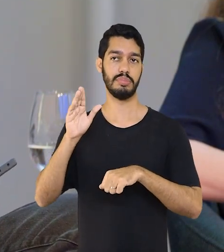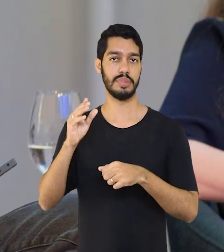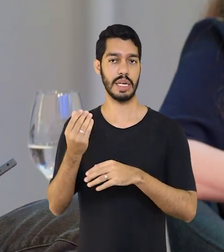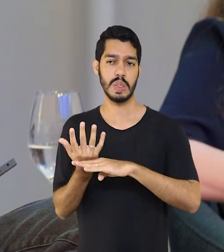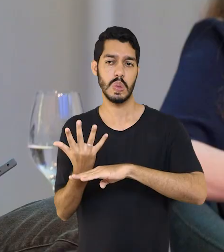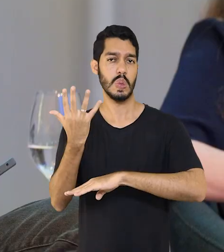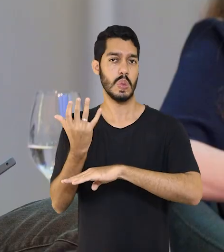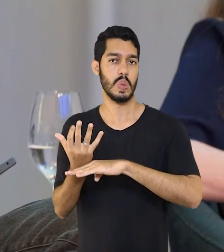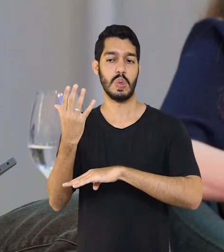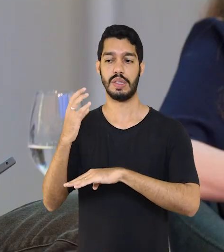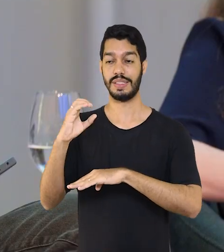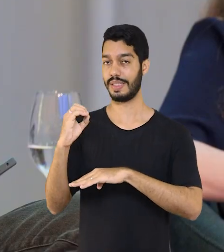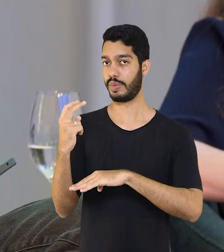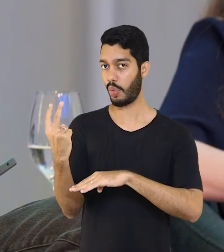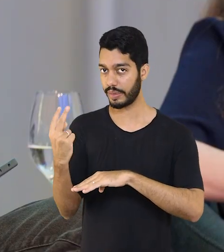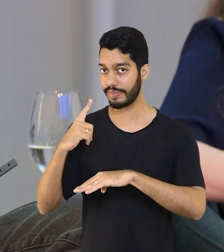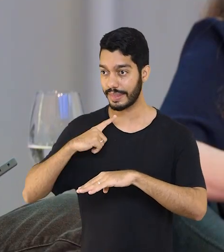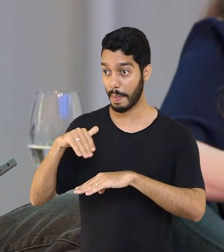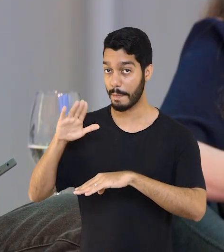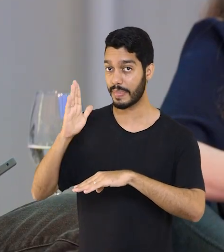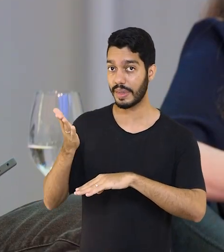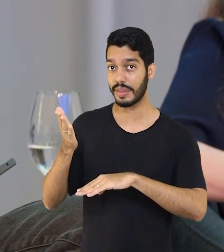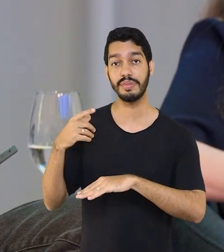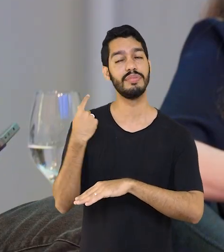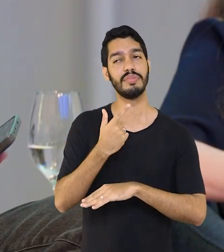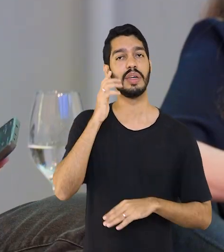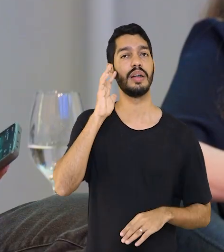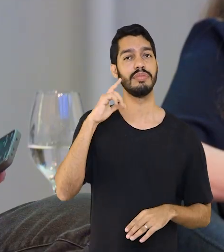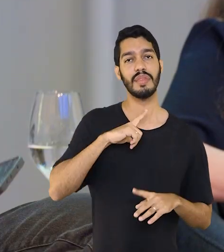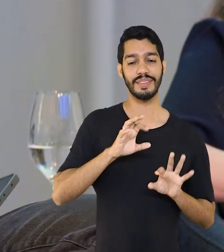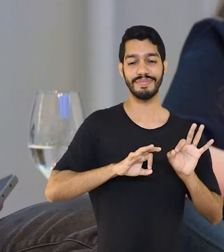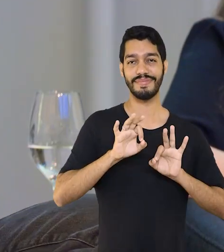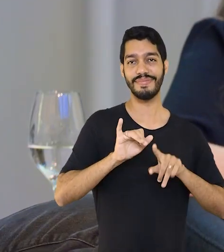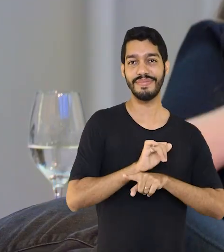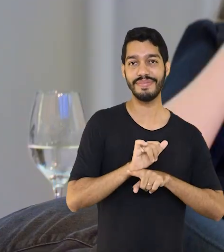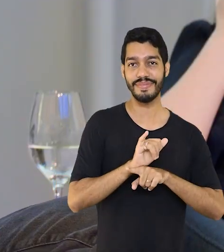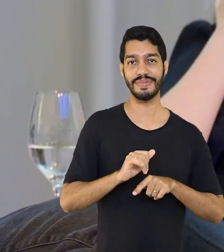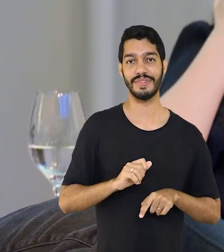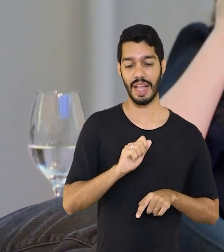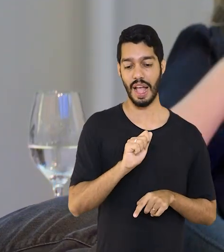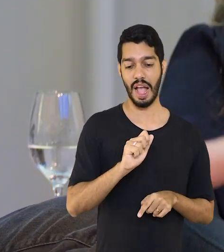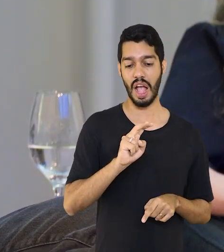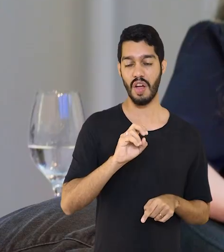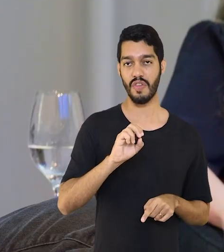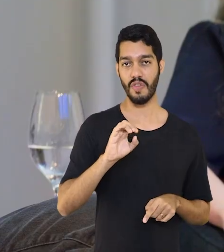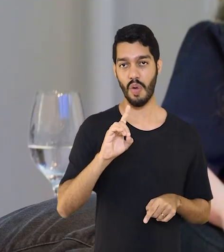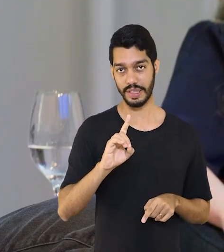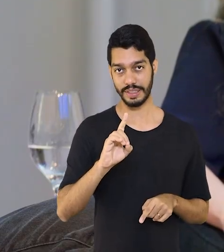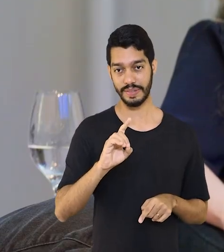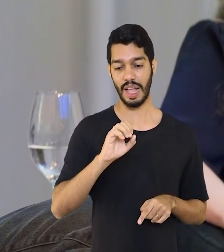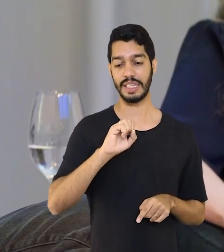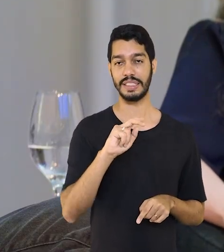maioria, ele é o que mais emite dentro desse setor, a gente tem um esqueminha que a gente chama de Avoid,